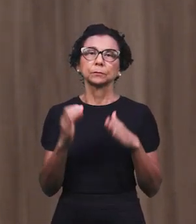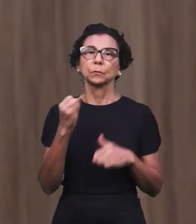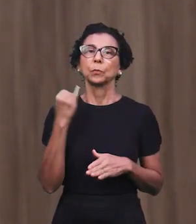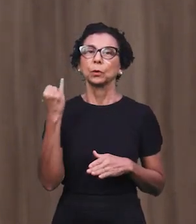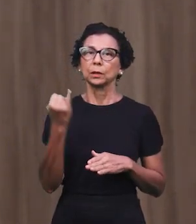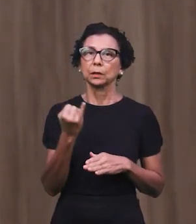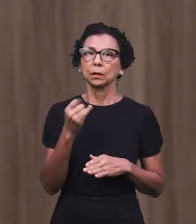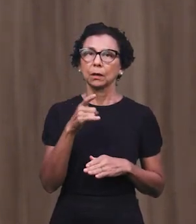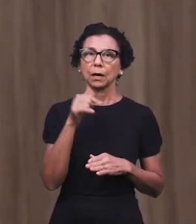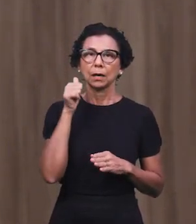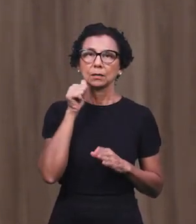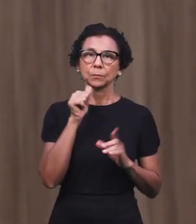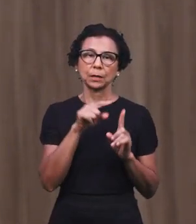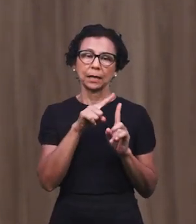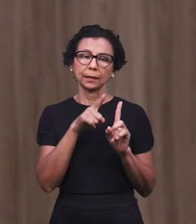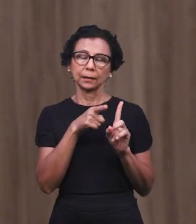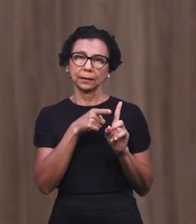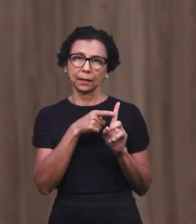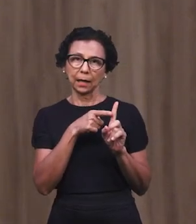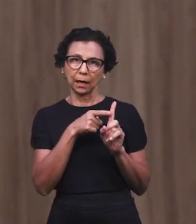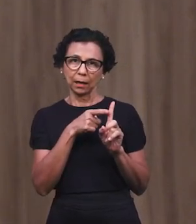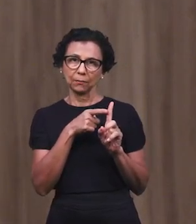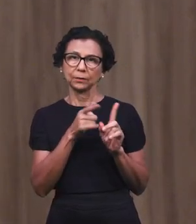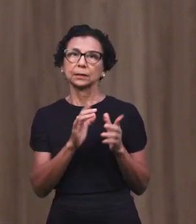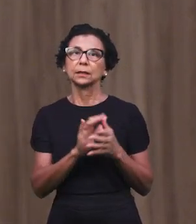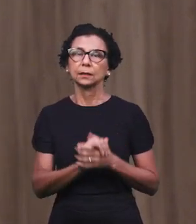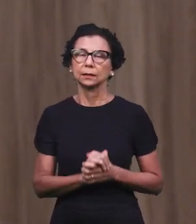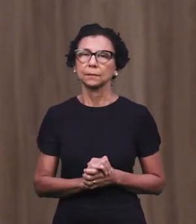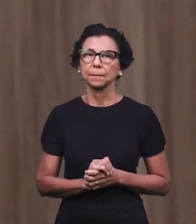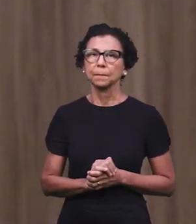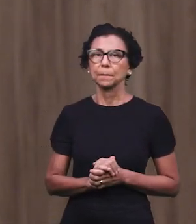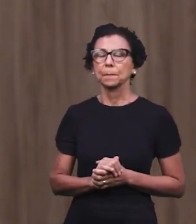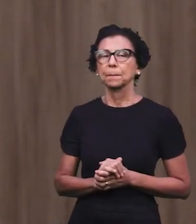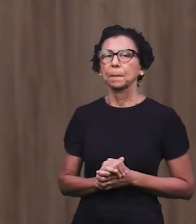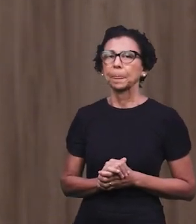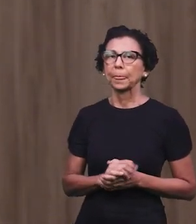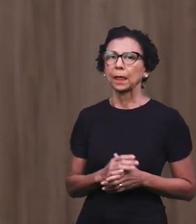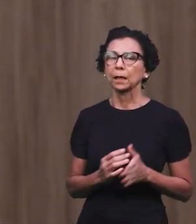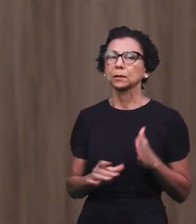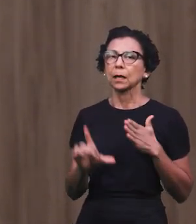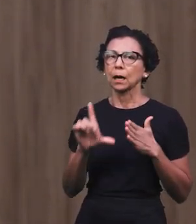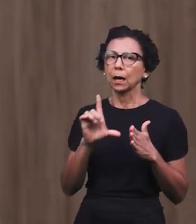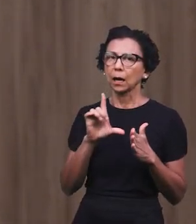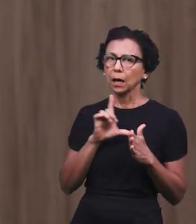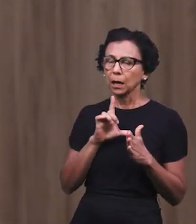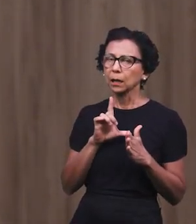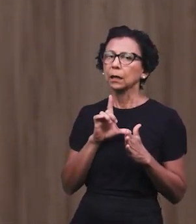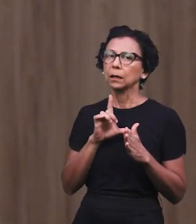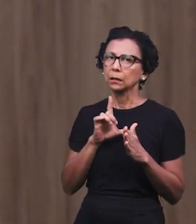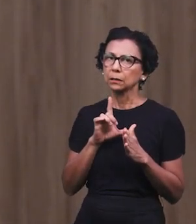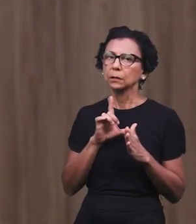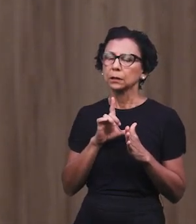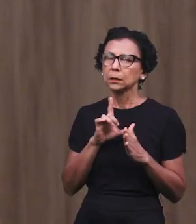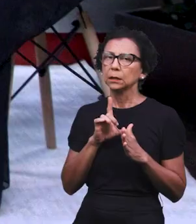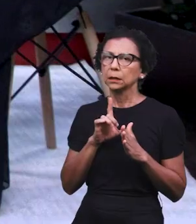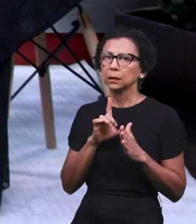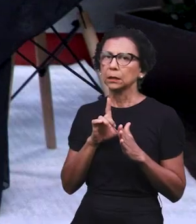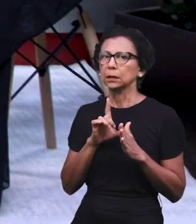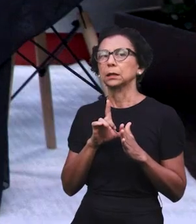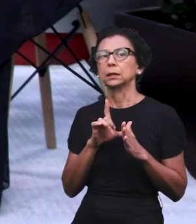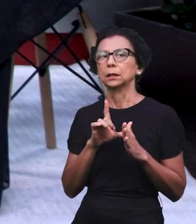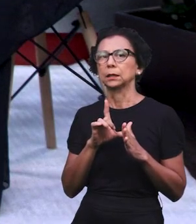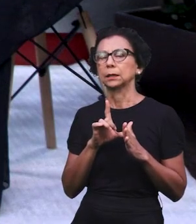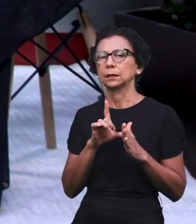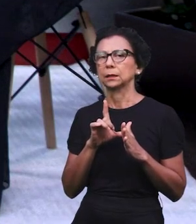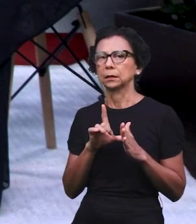pré-natal odontológico. Tem um tempinho para ser feito, né? E aí elas têm que estar juntinhas da gente lá no consultório. É